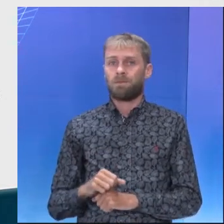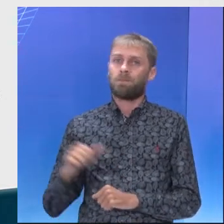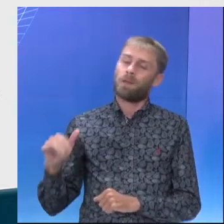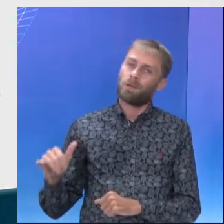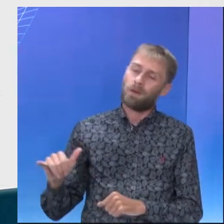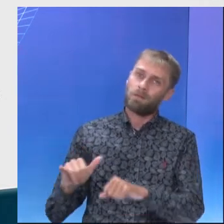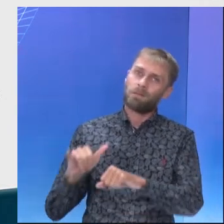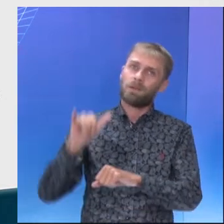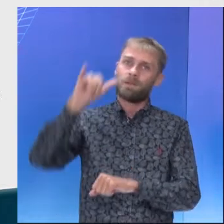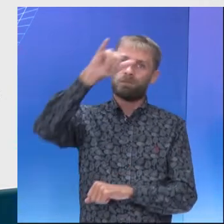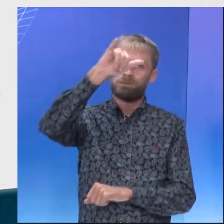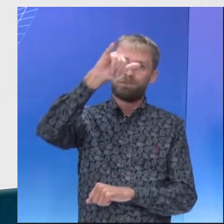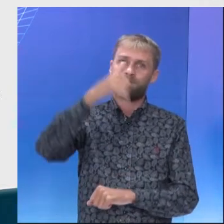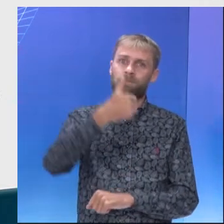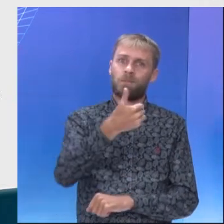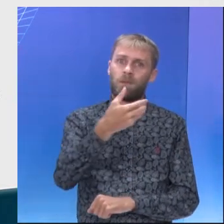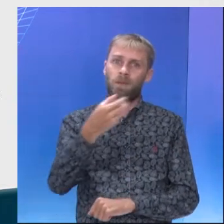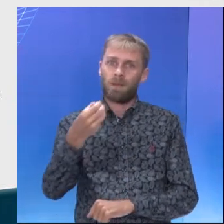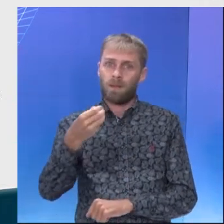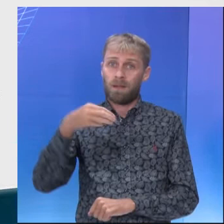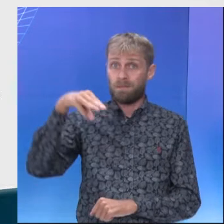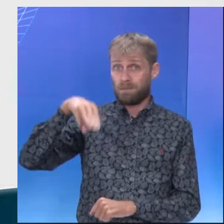vai decolar em 10 minutos.